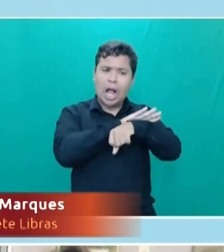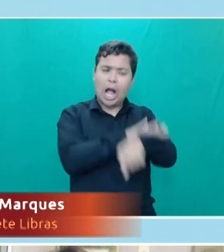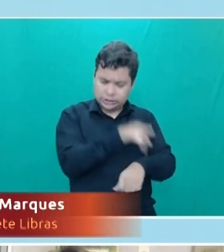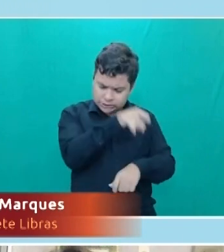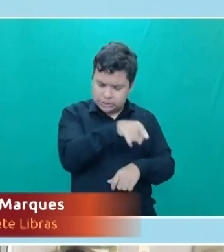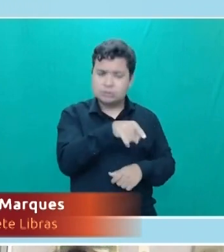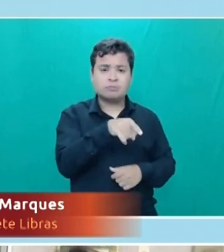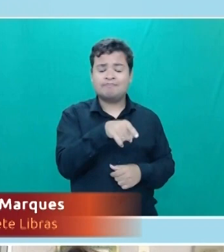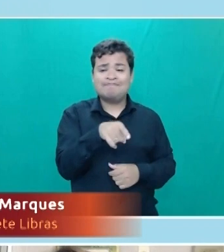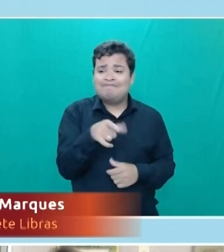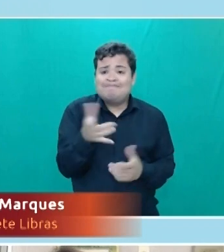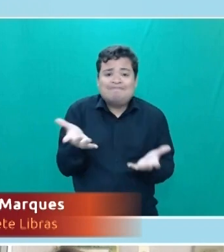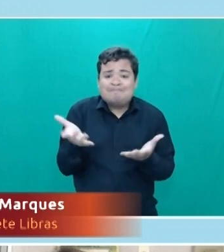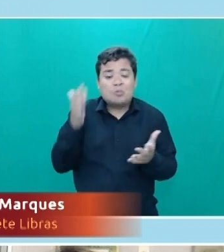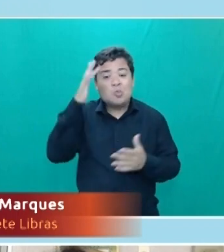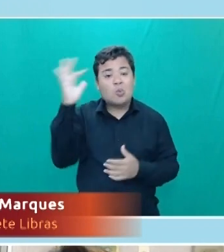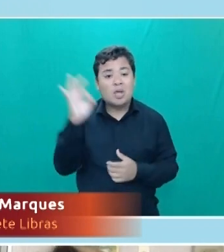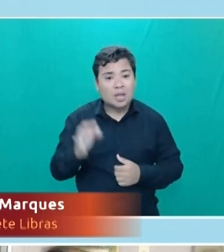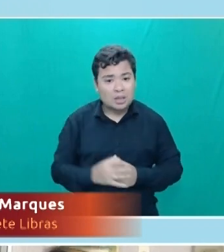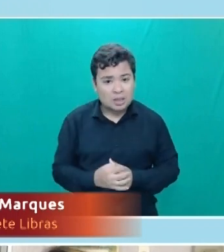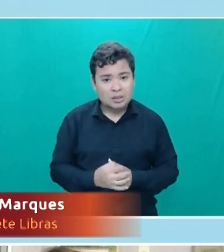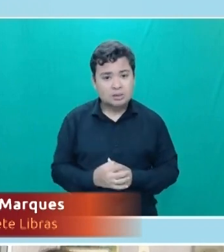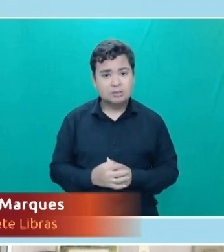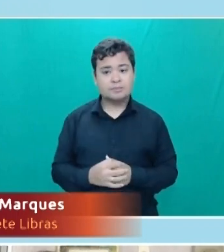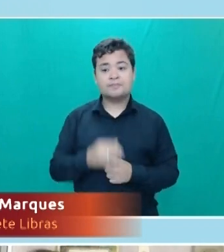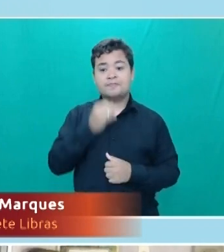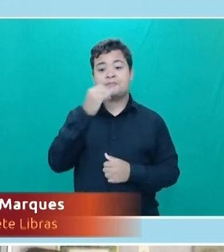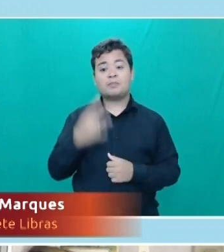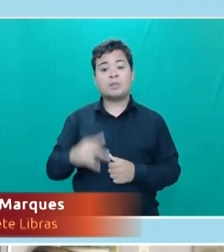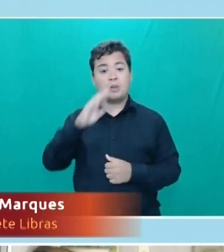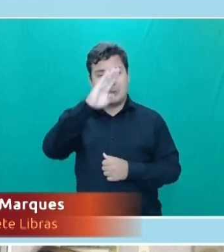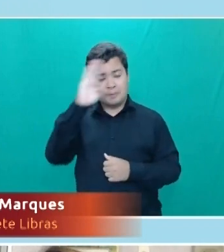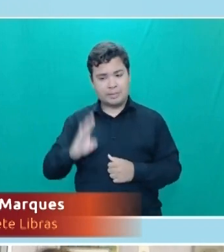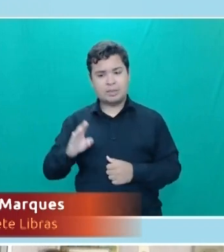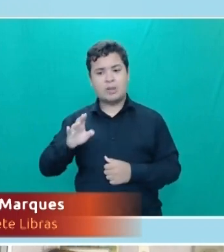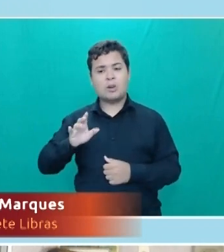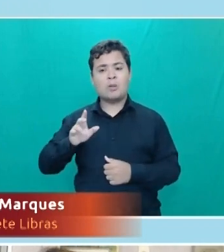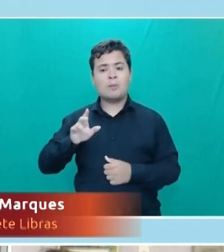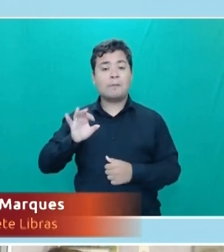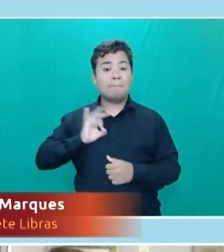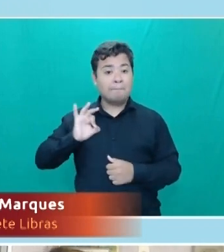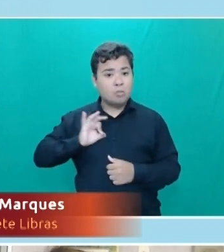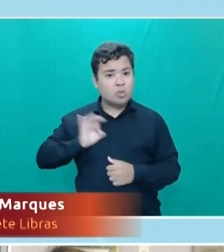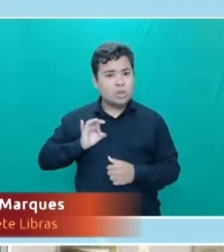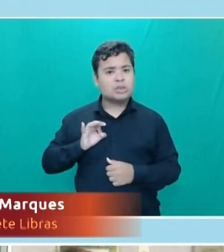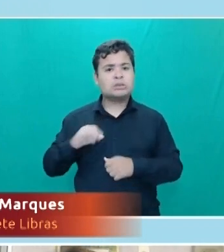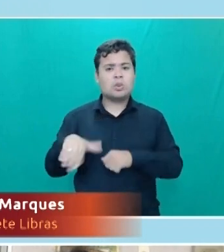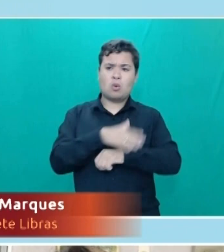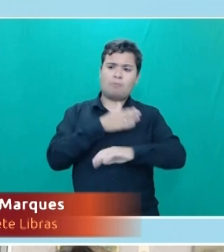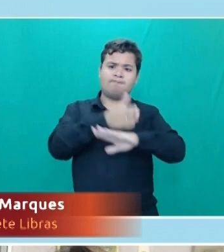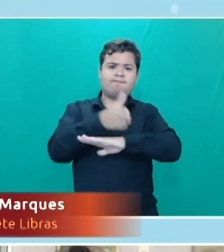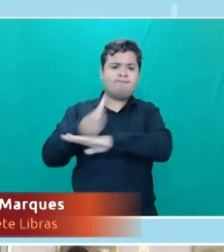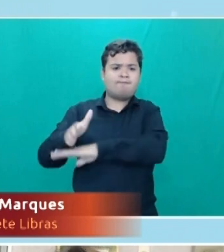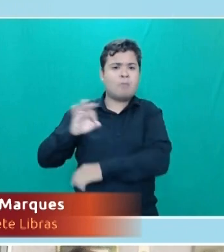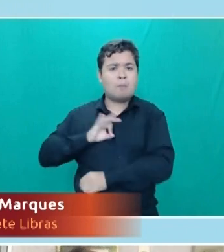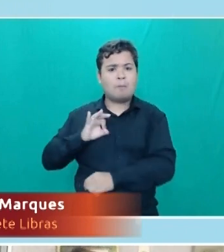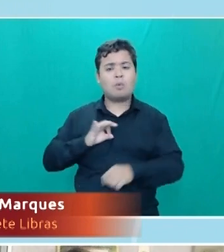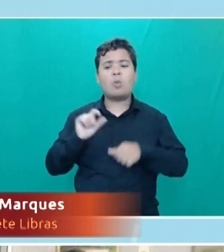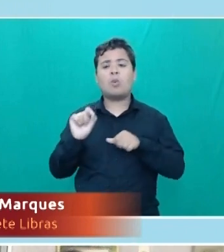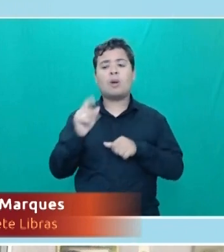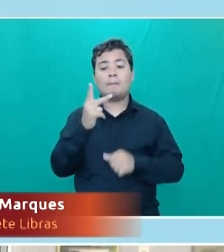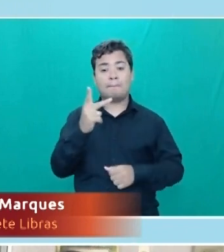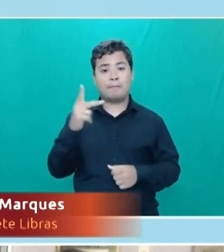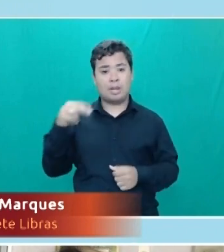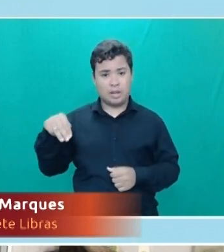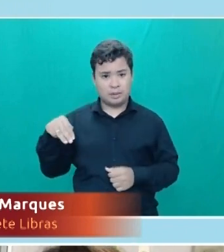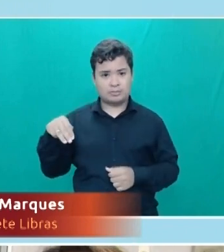Veja, no Brasil, a polícia que mais está na rua é a polícia militar. Então, até hoje, nós temos uma